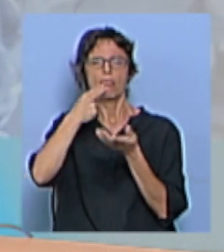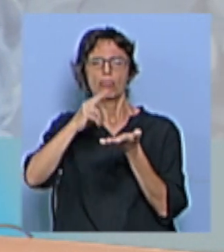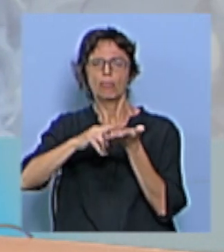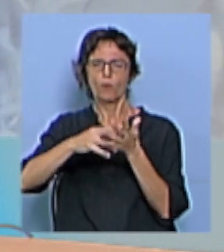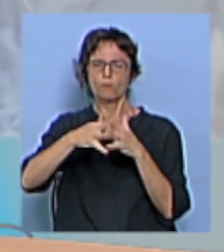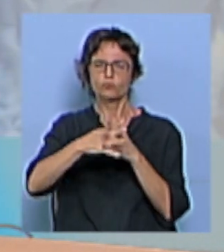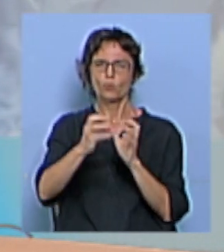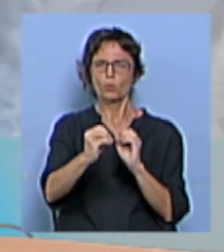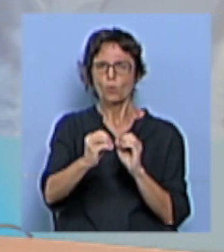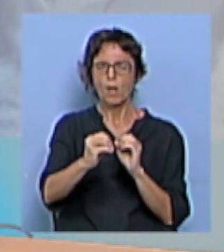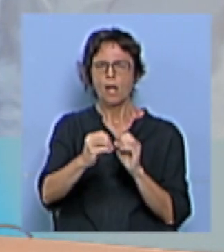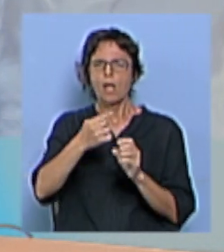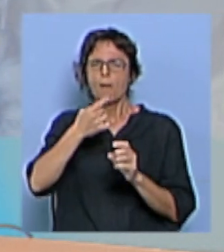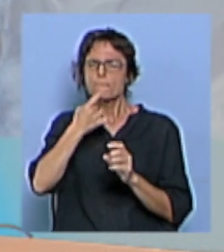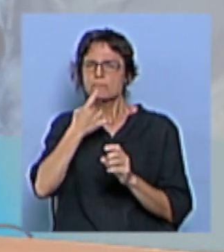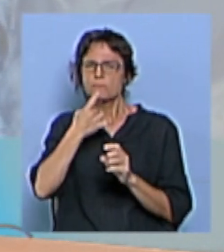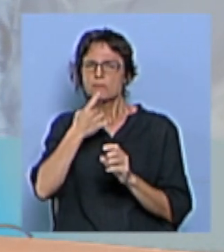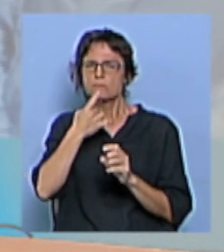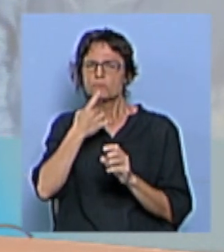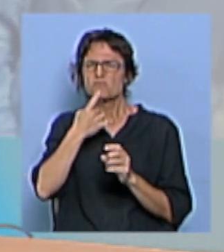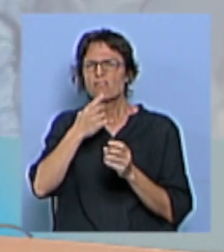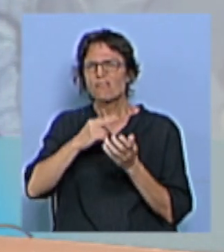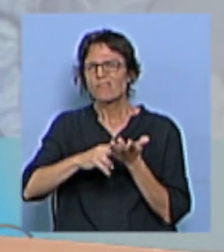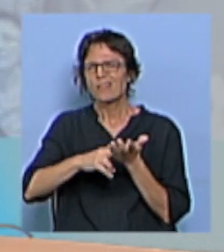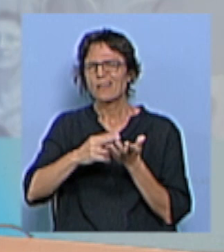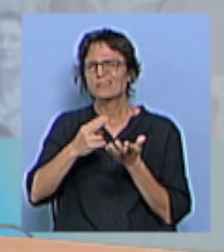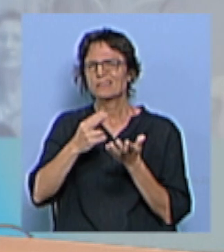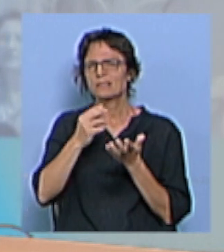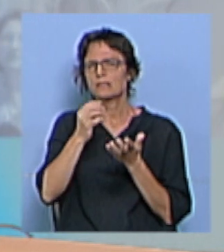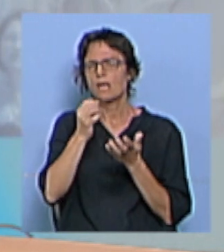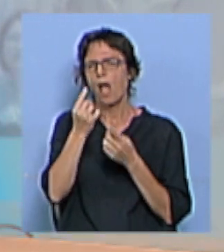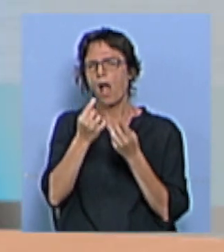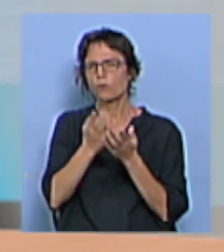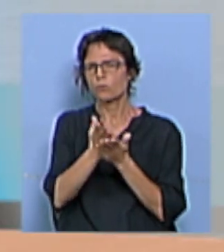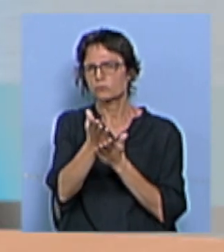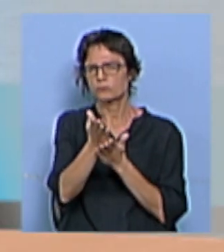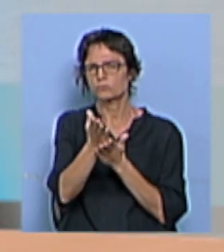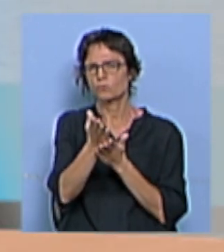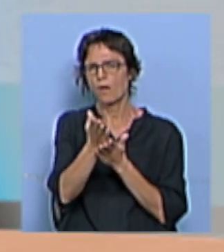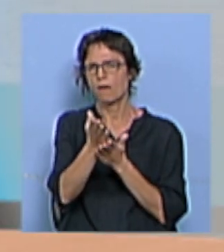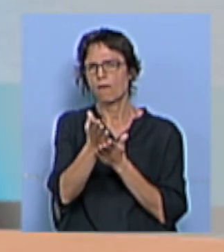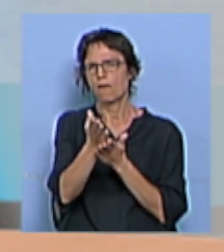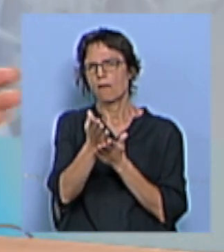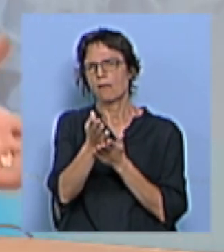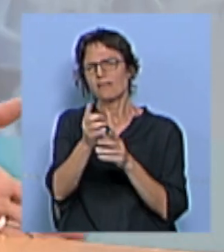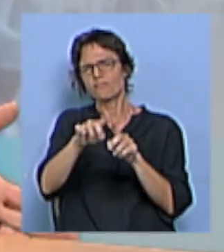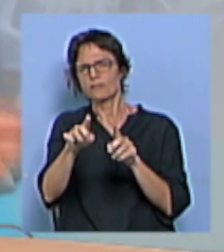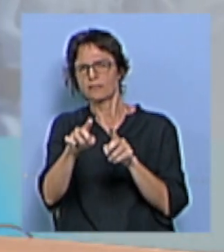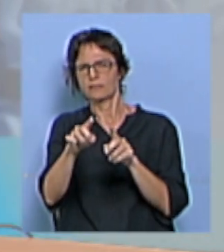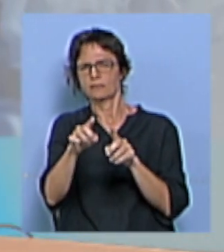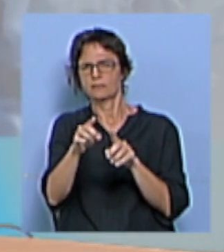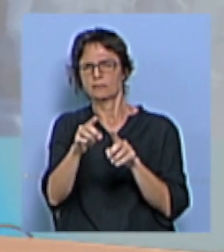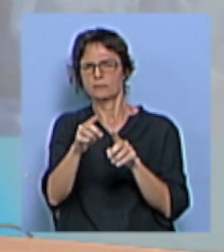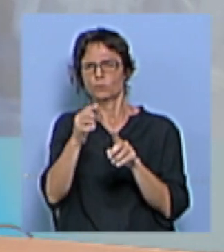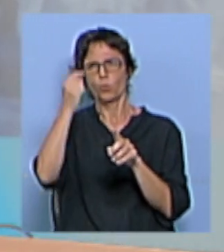afinal, aquilo que perdura é sempre muito mais relativo. E isto mostrou-nos realmente as coisas que passam